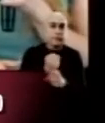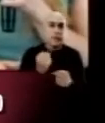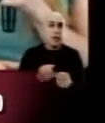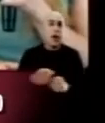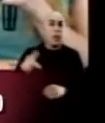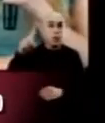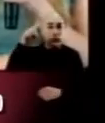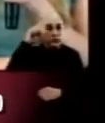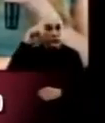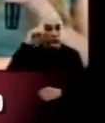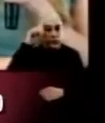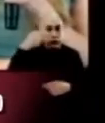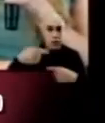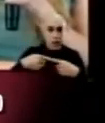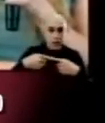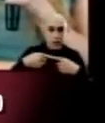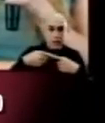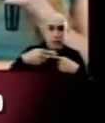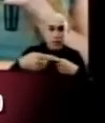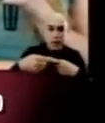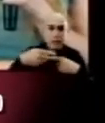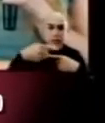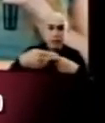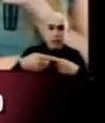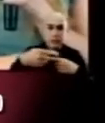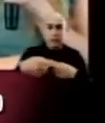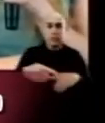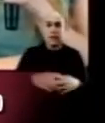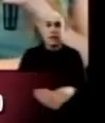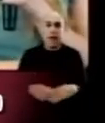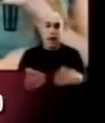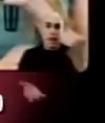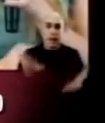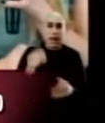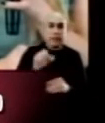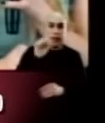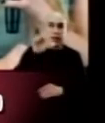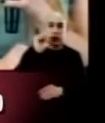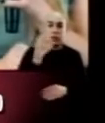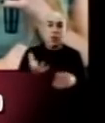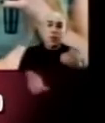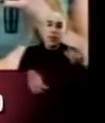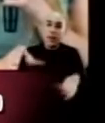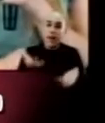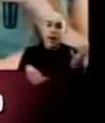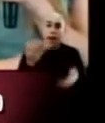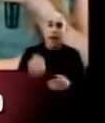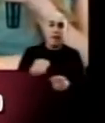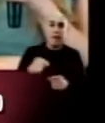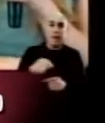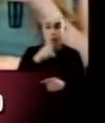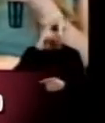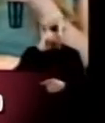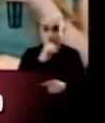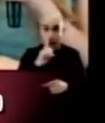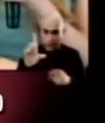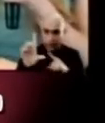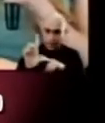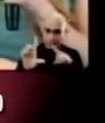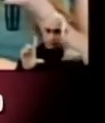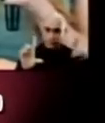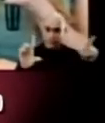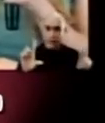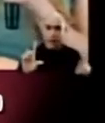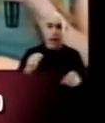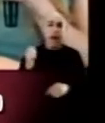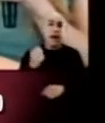por semana. Então, a linha azul são os casos leves e a linha amarela são os casos graves. Vocês podem ver, quando a gente tem um aumento de